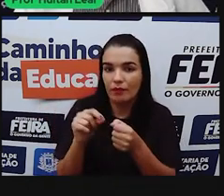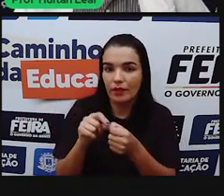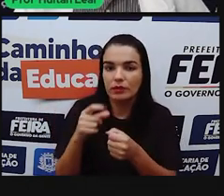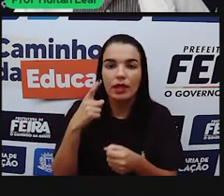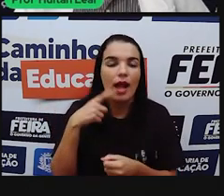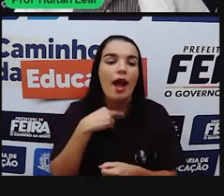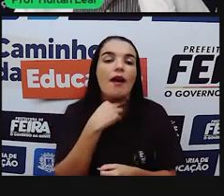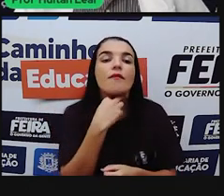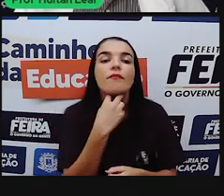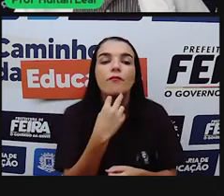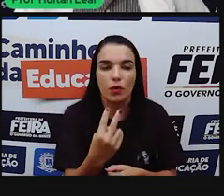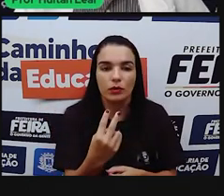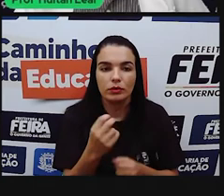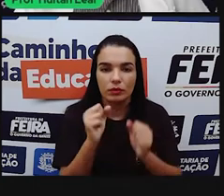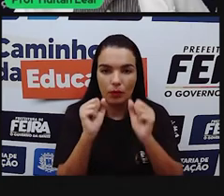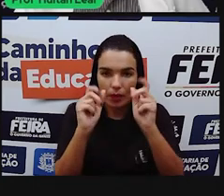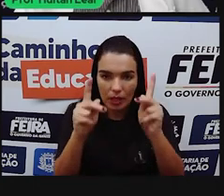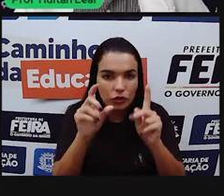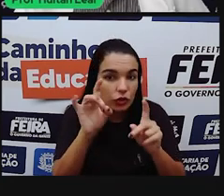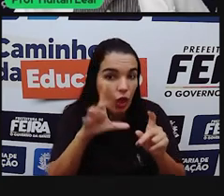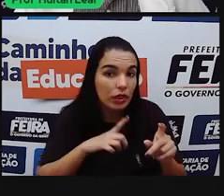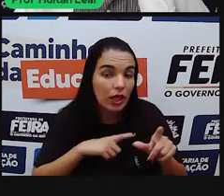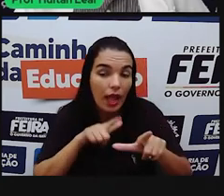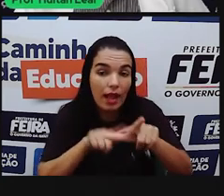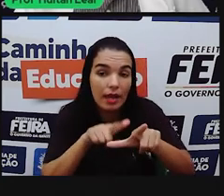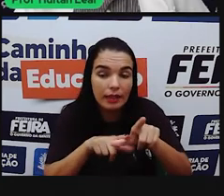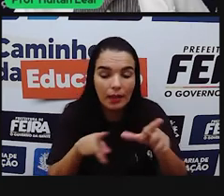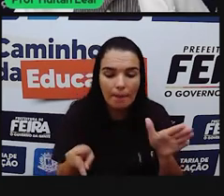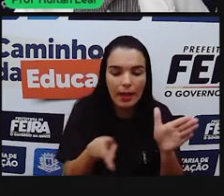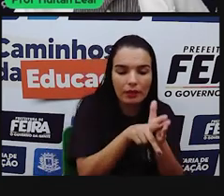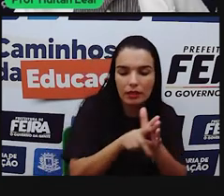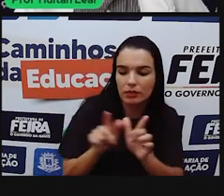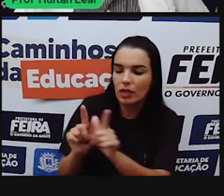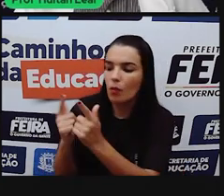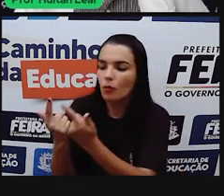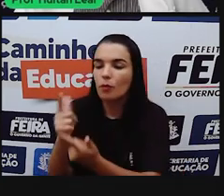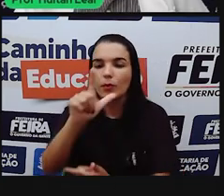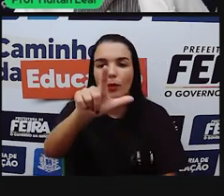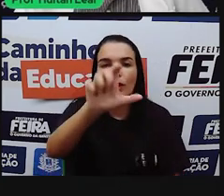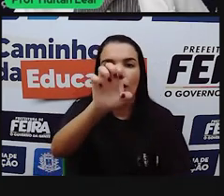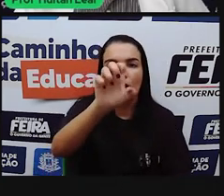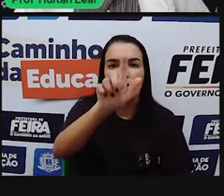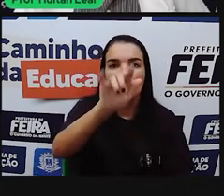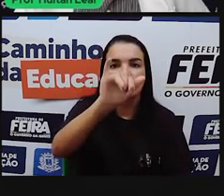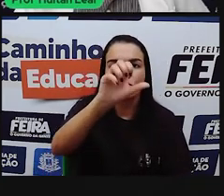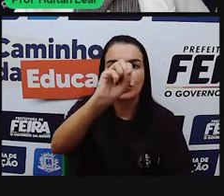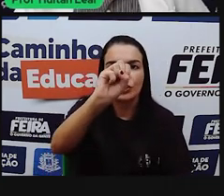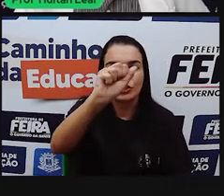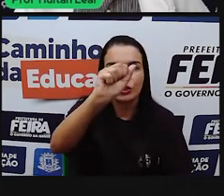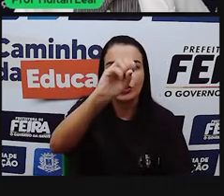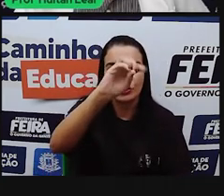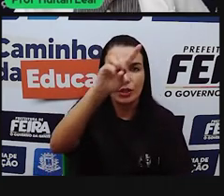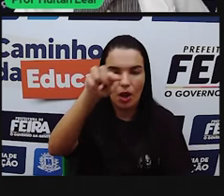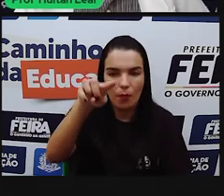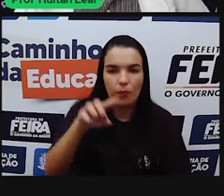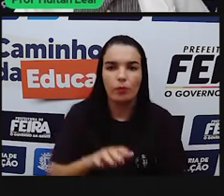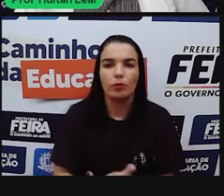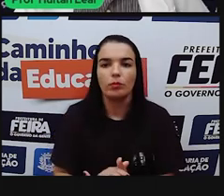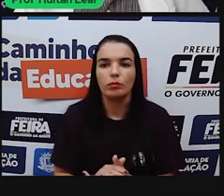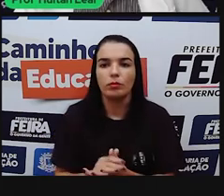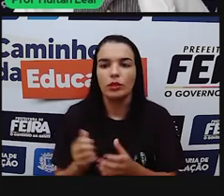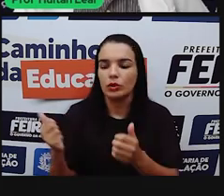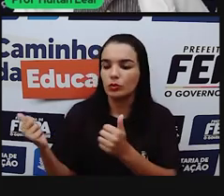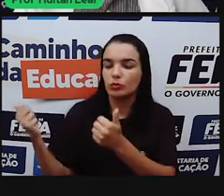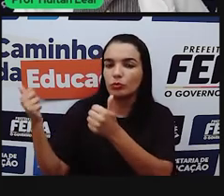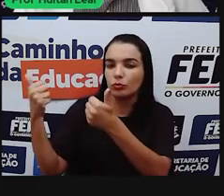que não é original, é um cover do Legião Urbana, que é Jam. E tem aí ao lado da letra, a